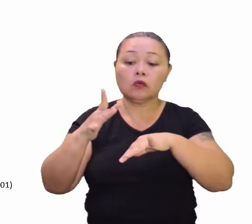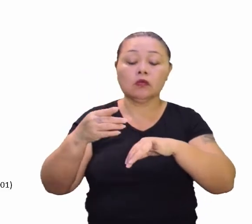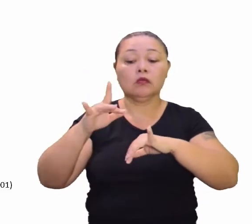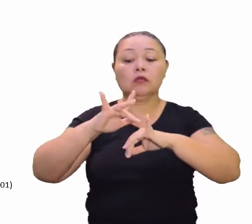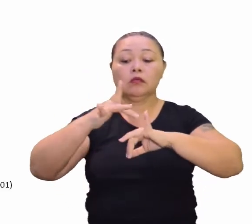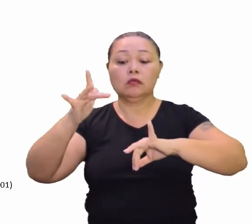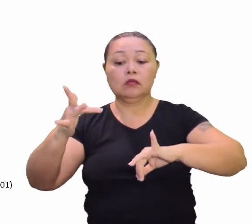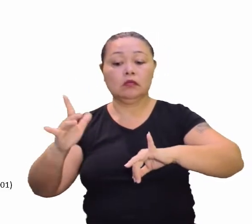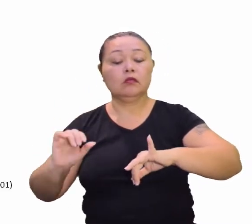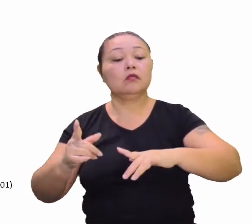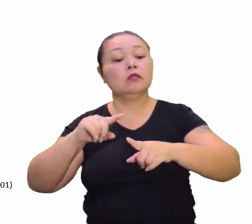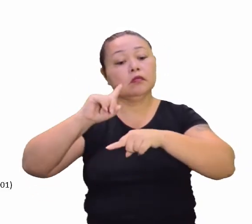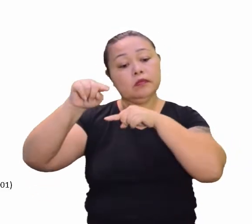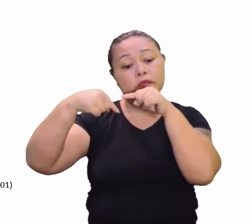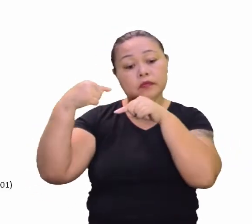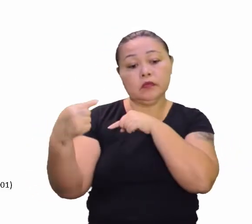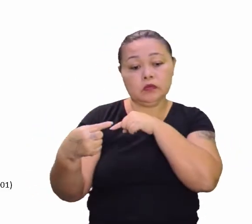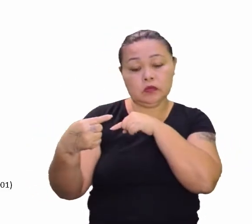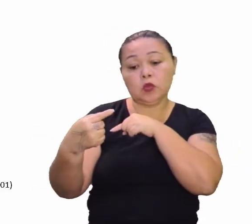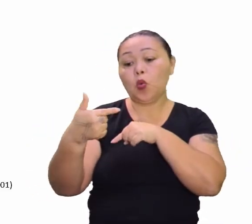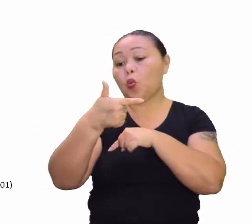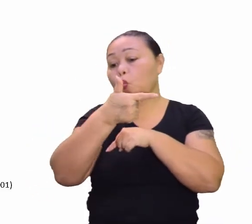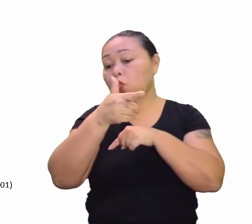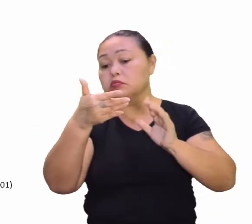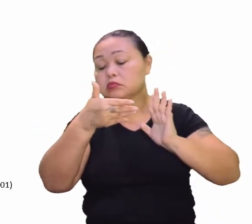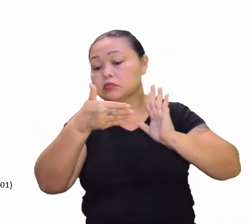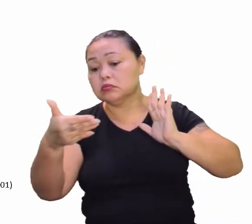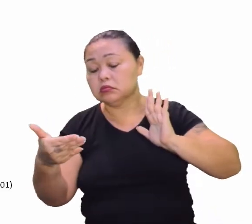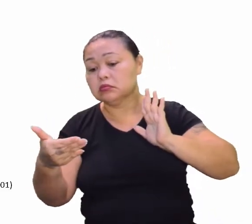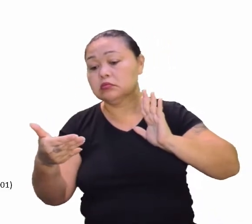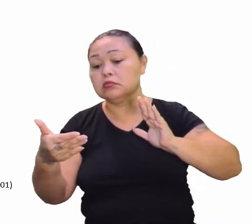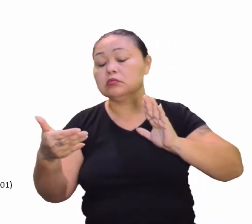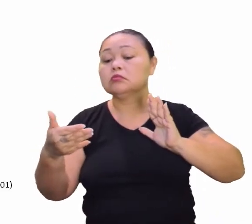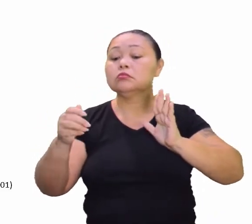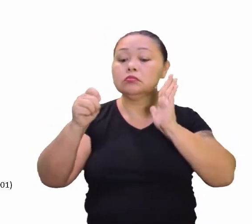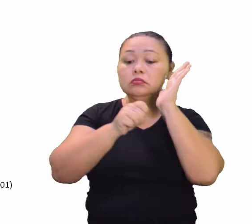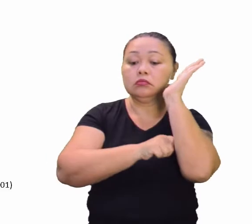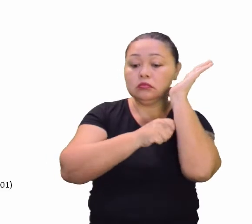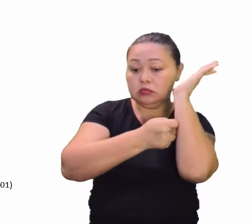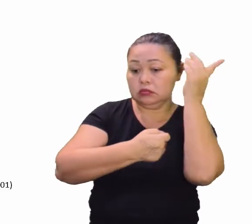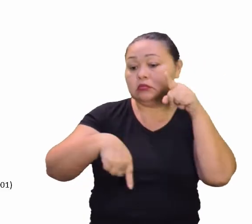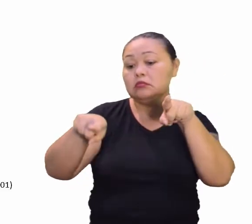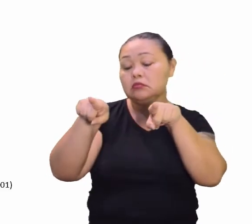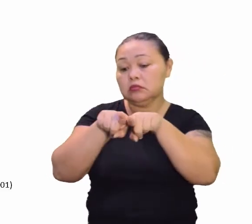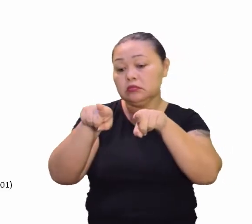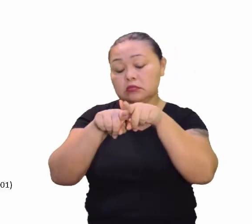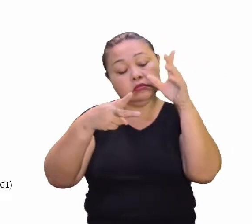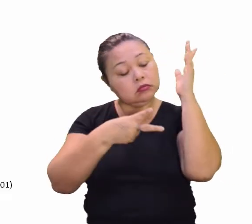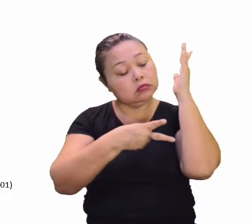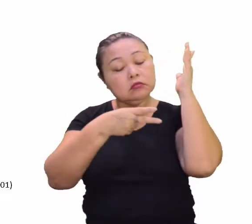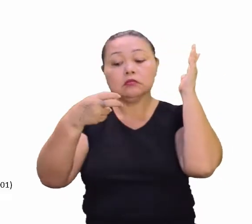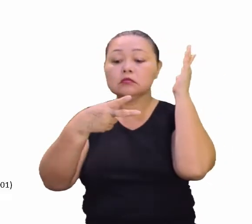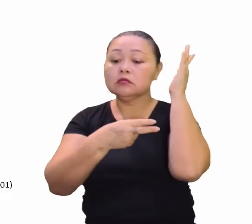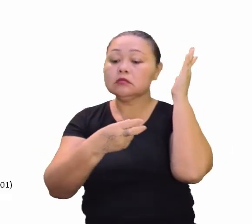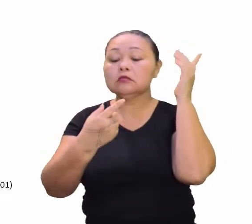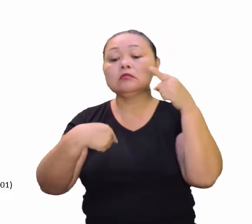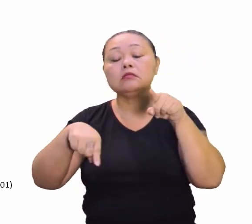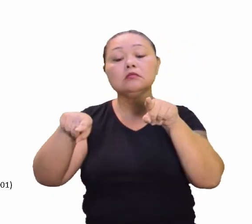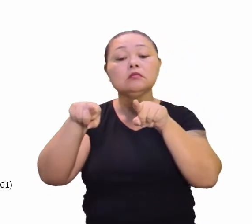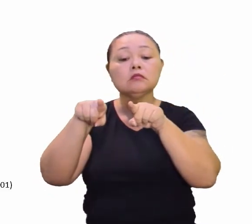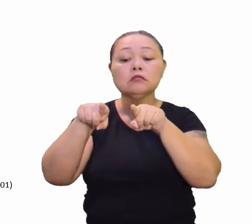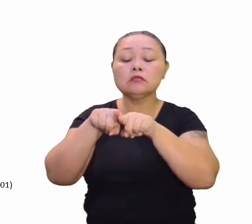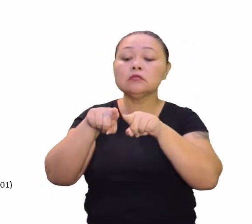ouro, diamante, e depois outros ciclos, como, por exemplo, da borracha também, que é do extrativismo, que